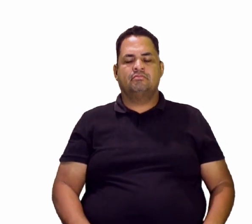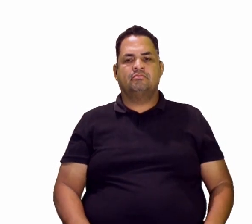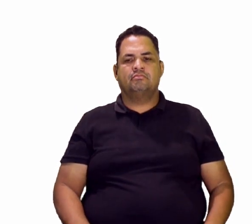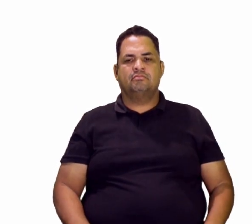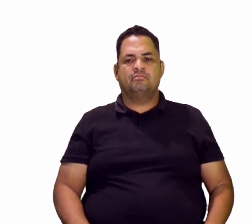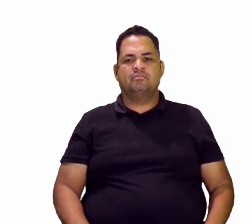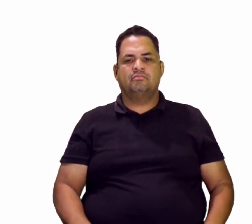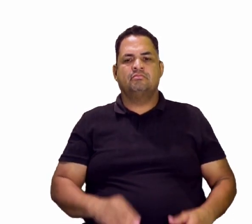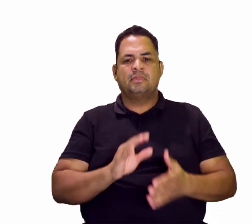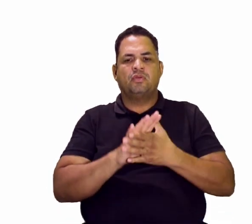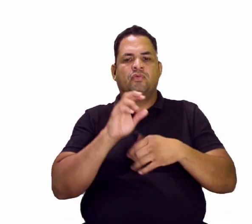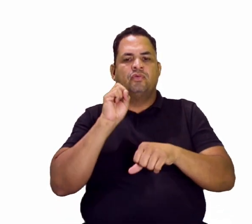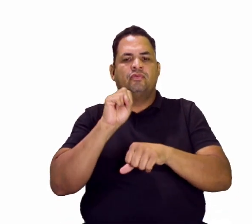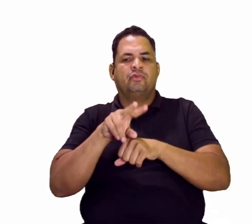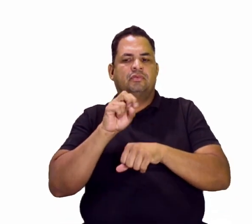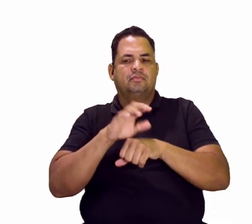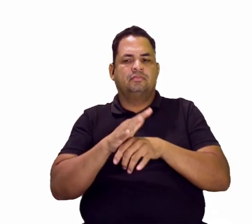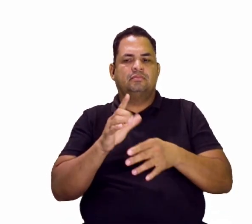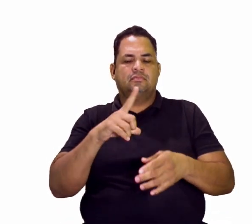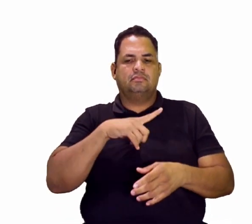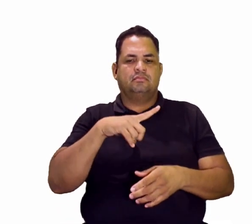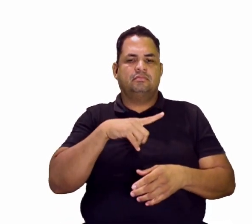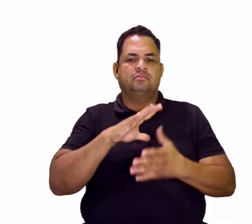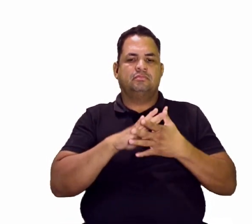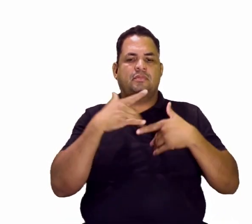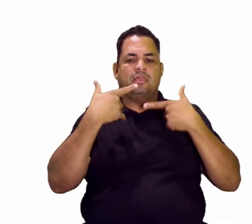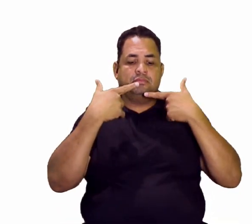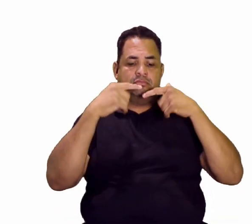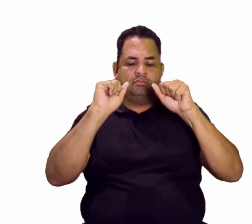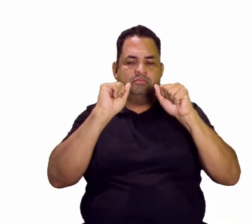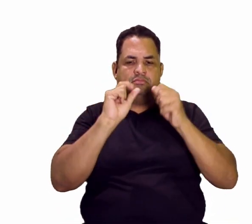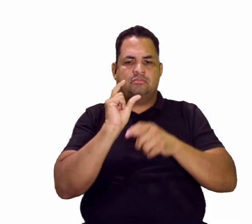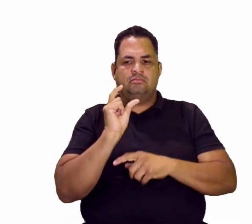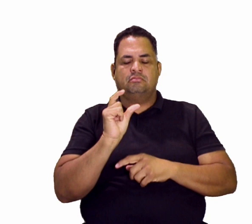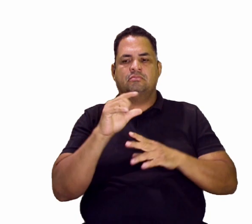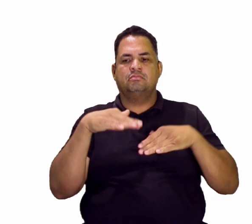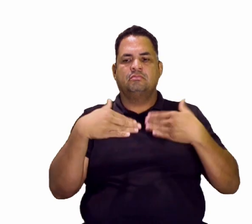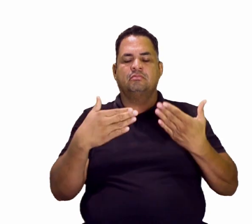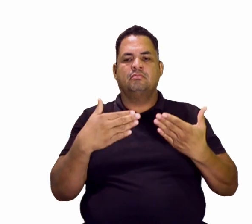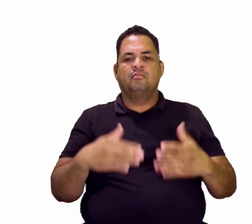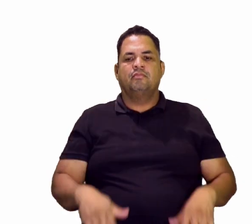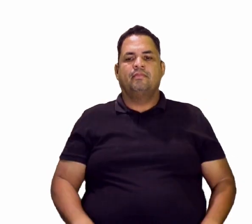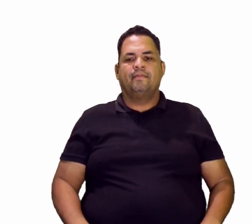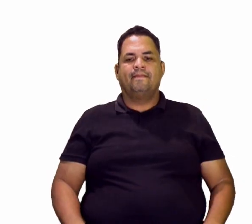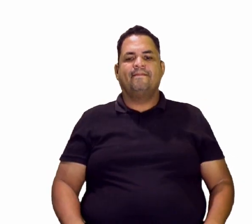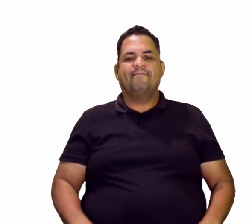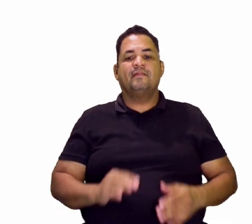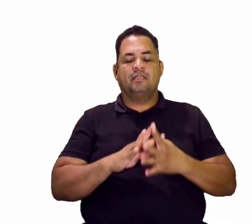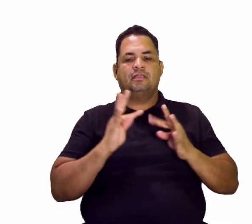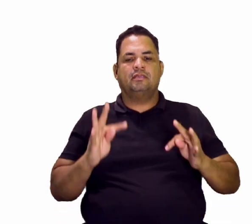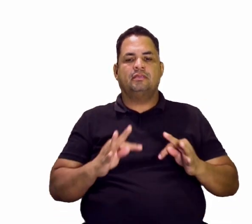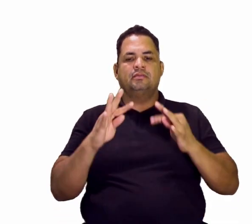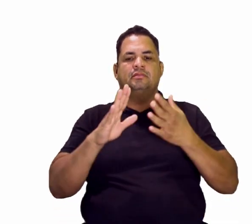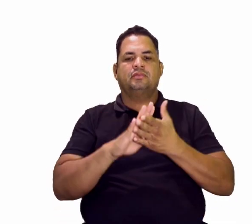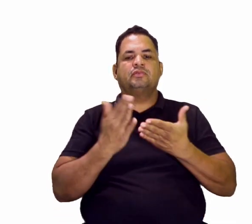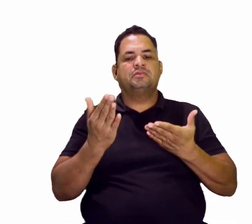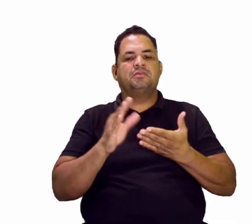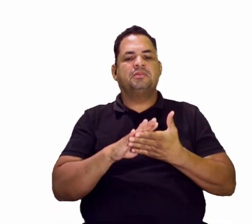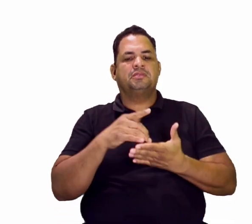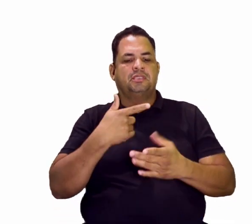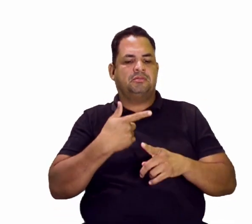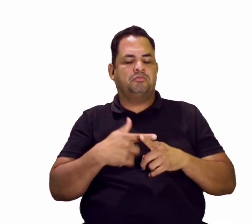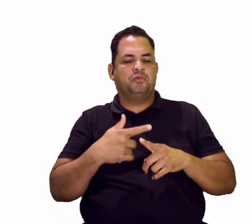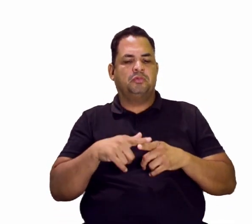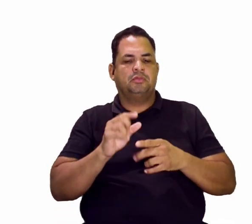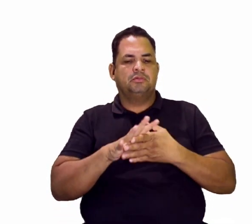O computador está com vírus. Então, também existe essa linguagem, essa terminologia para o uso de tecnologias quando eles são infectados também